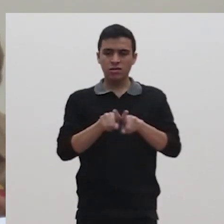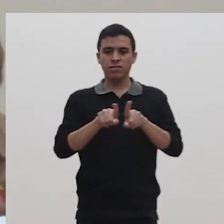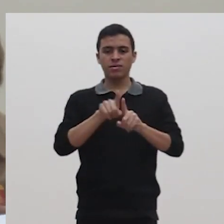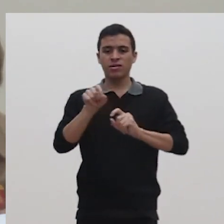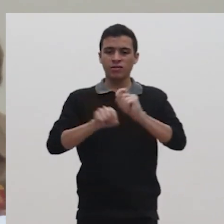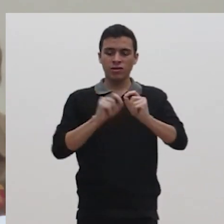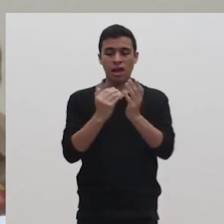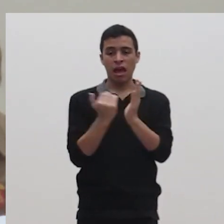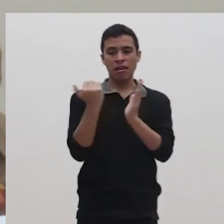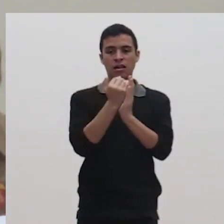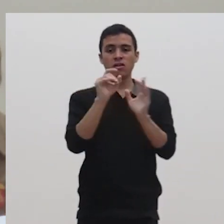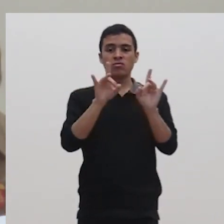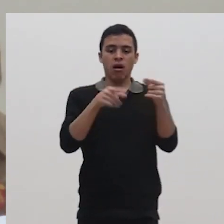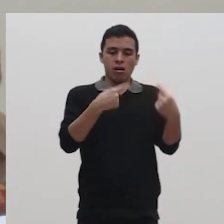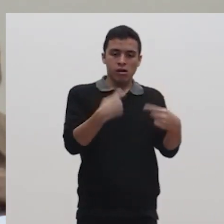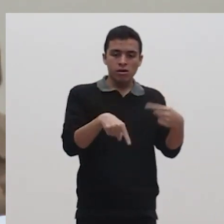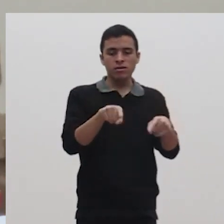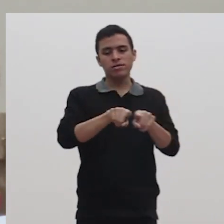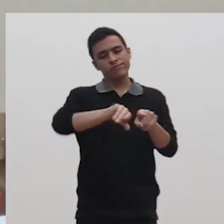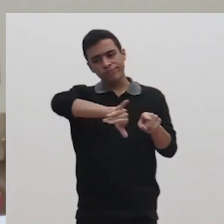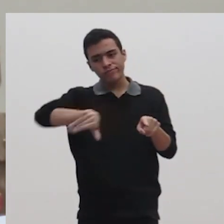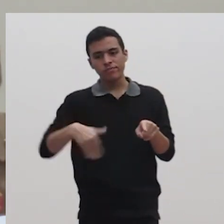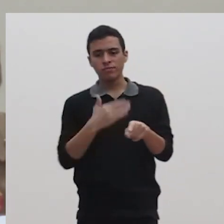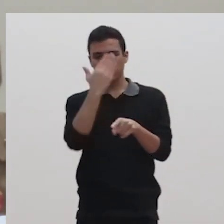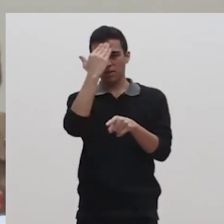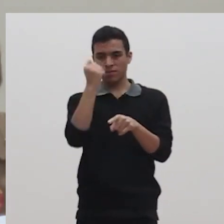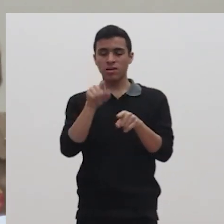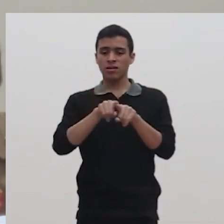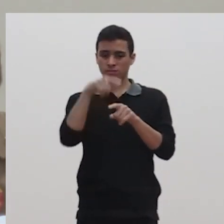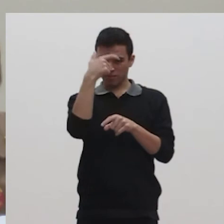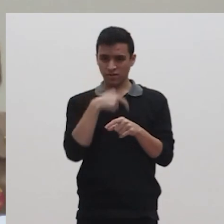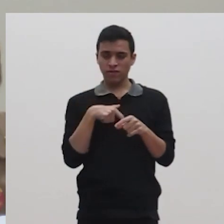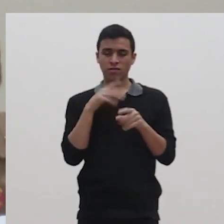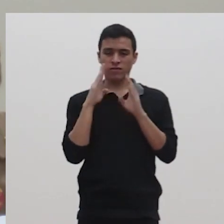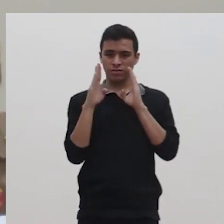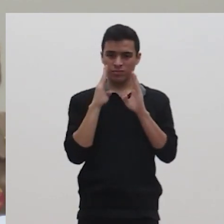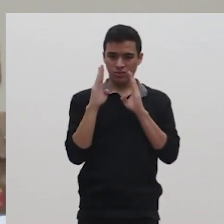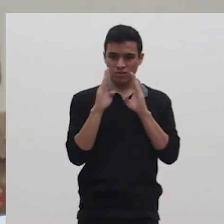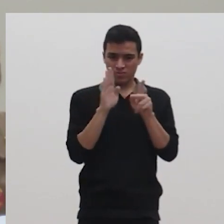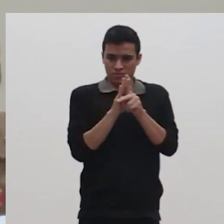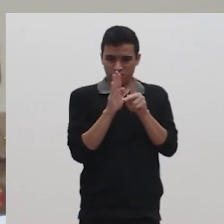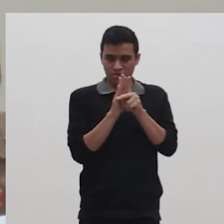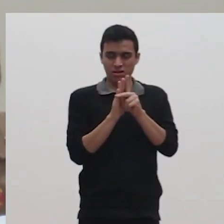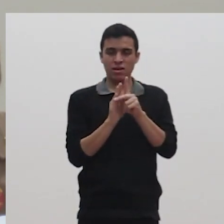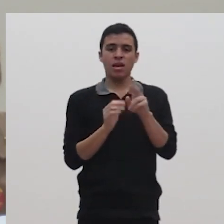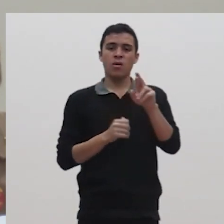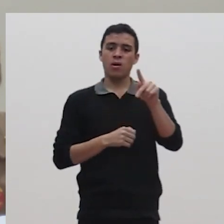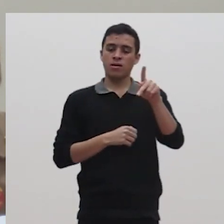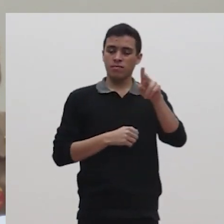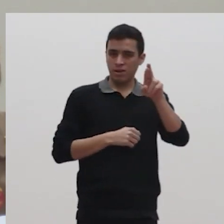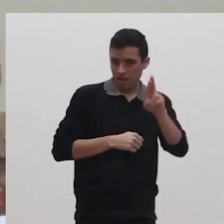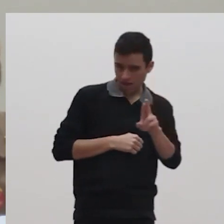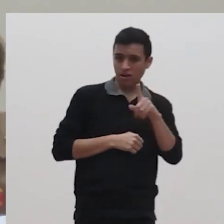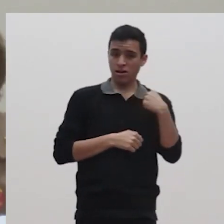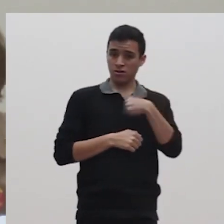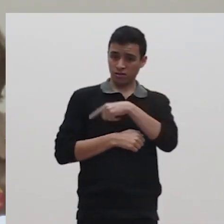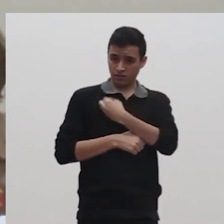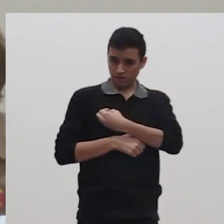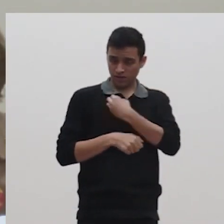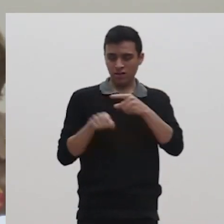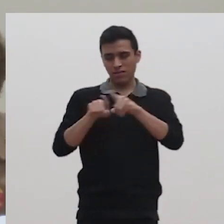ir para além do debate, né? Existe o nosso perfil no Facebook, que é o FPR é Nossa Vida. Existe o nosso site,